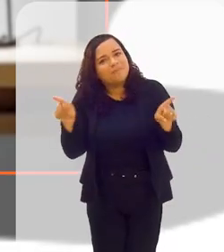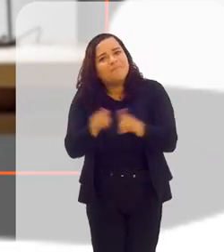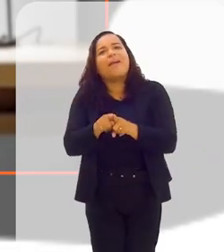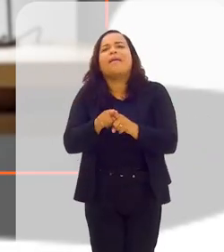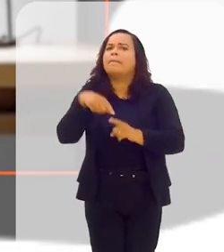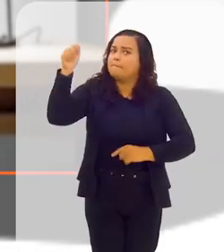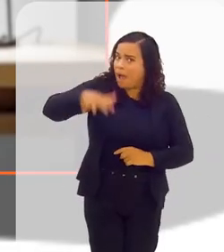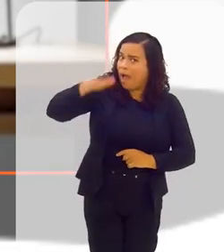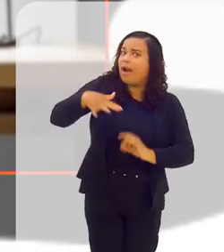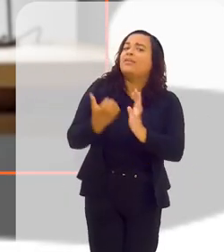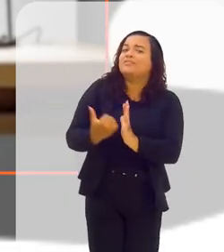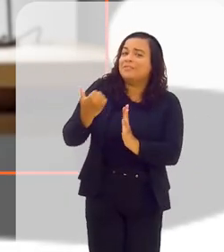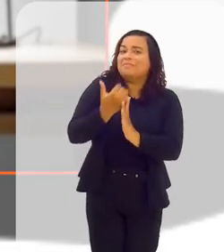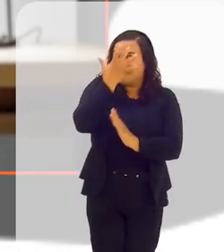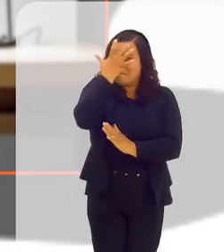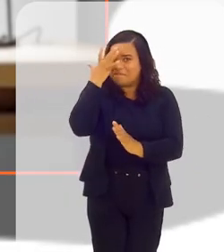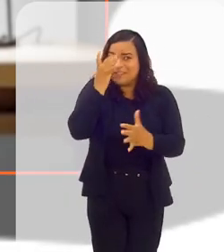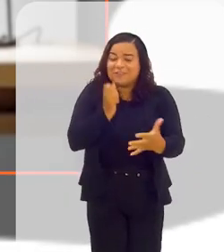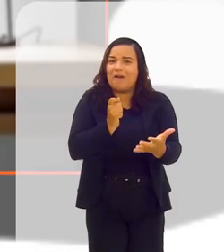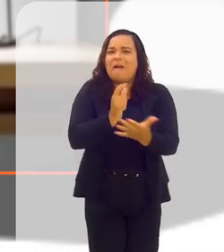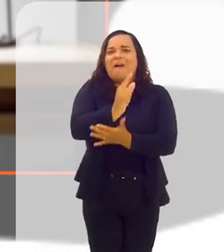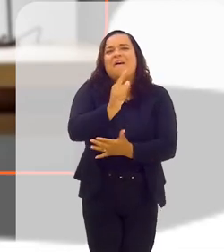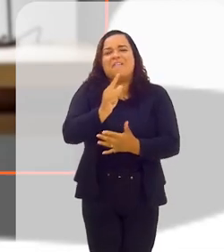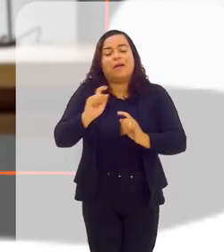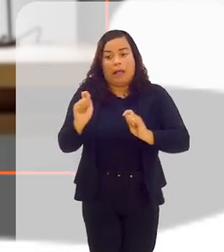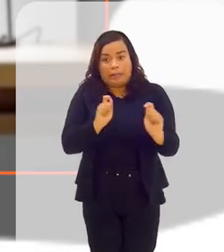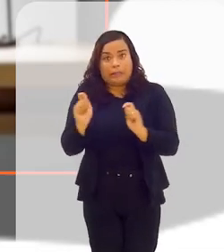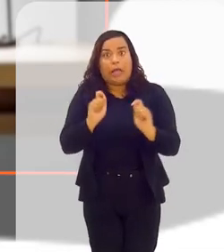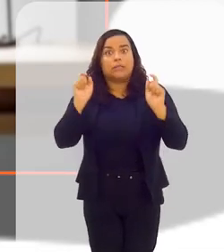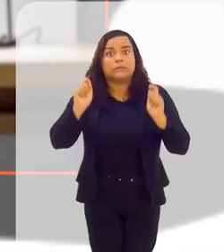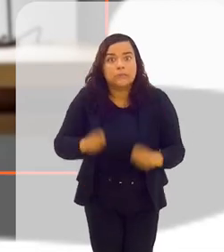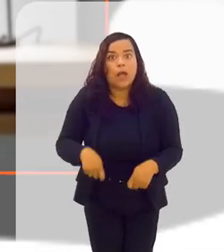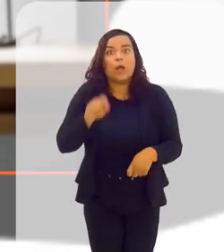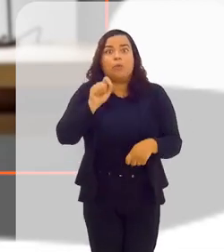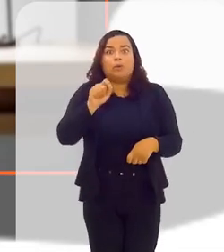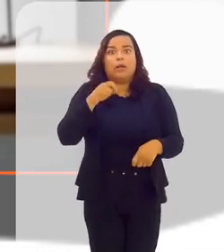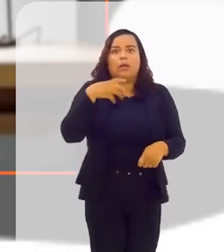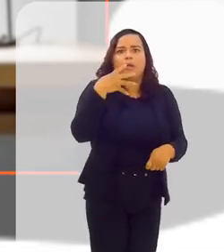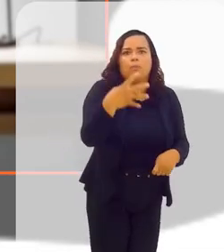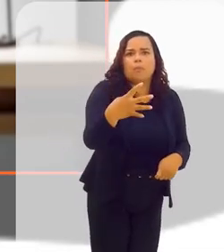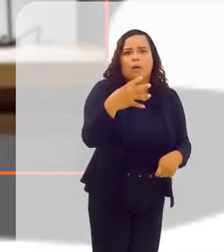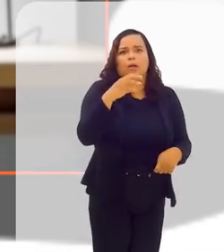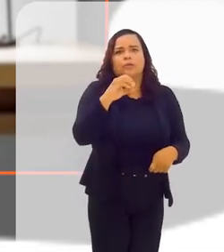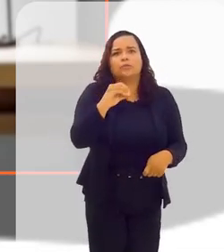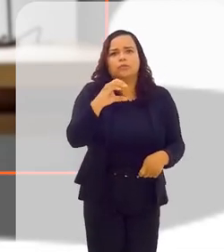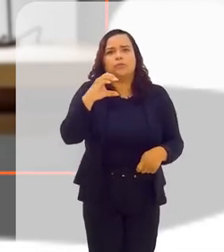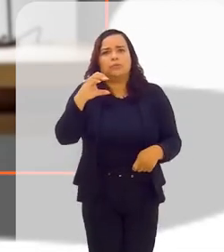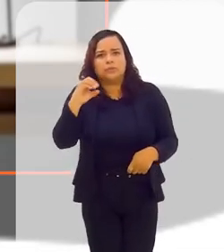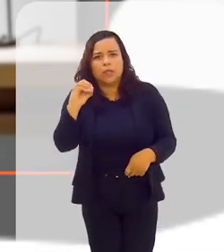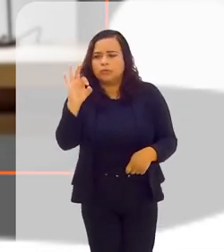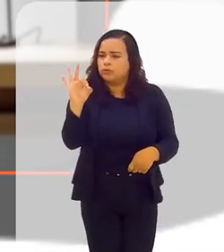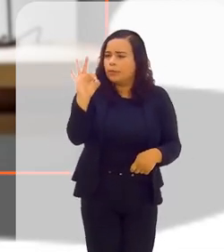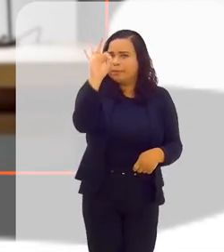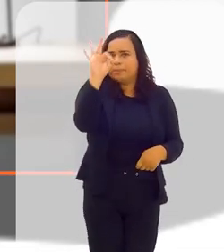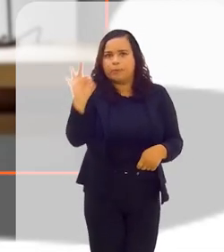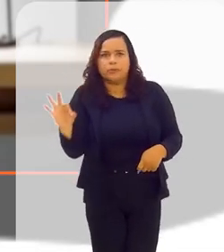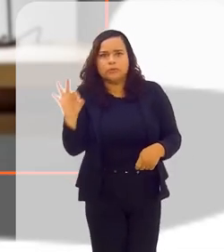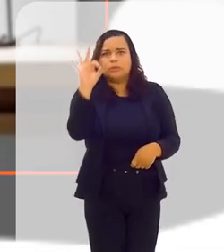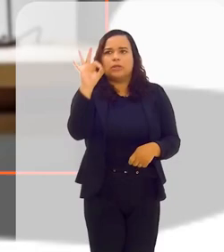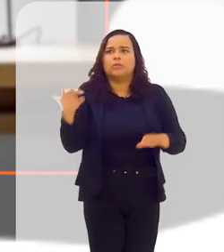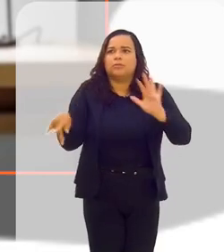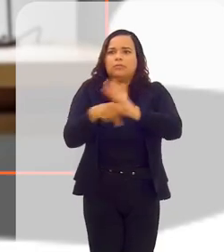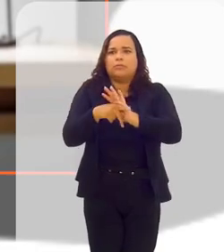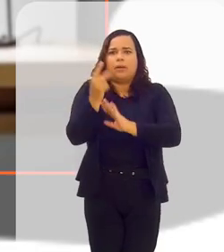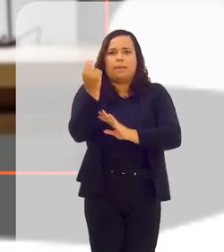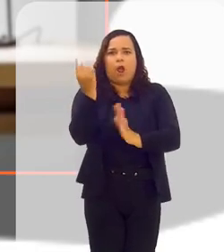no bolso dos consumidores, chegando a economizar até, acredite, 400 pontos percentuais